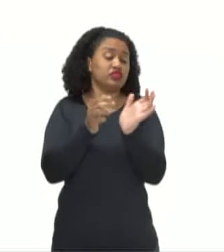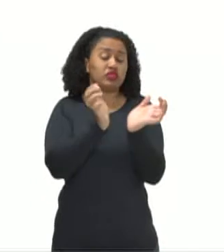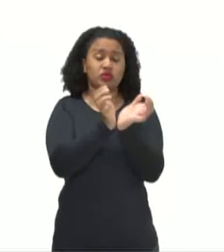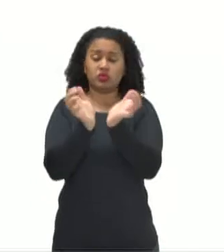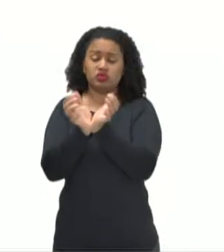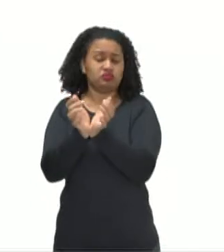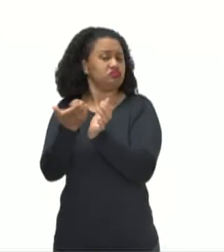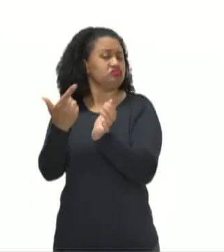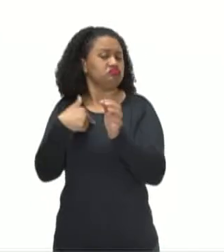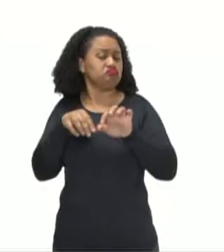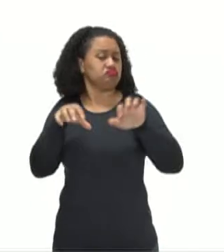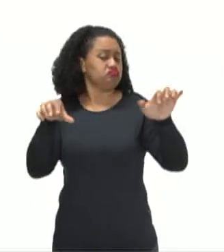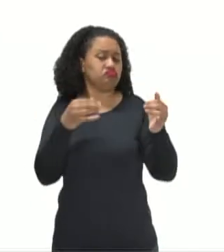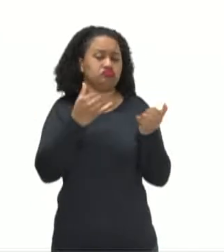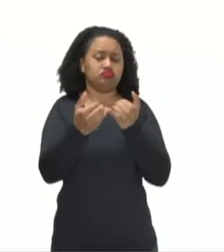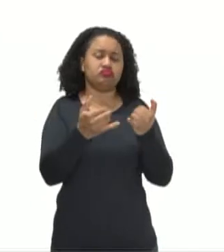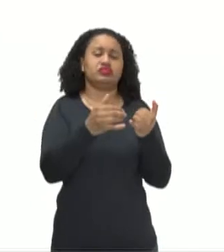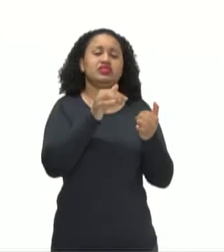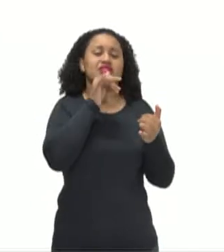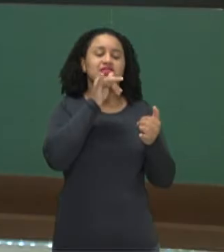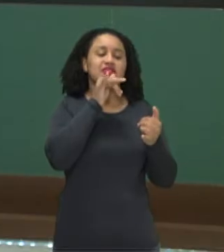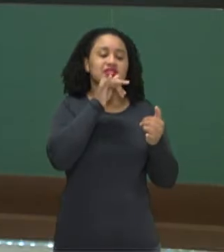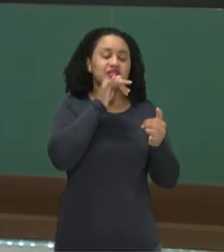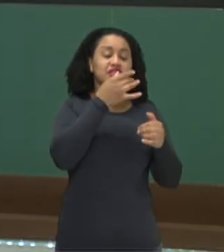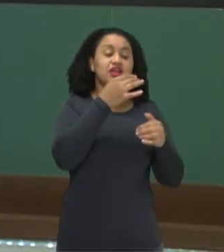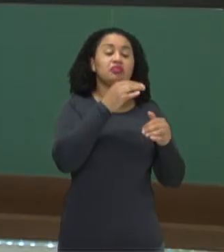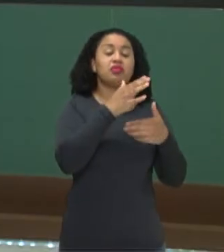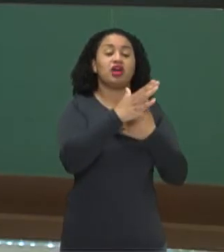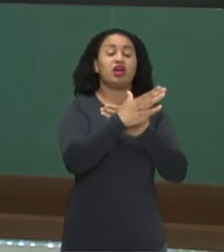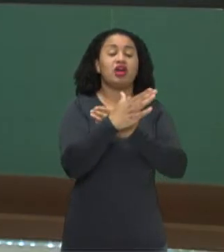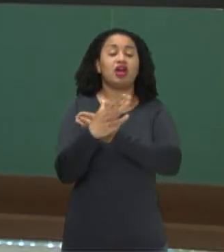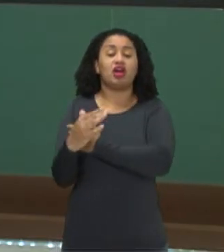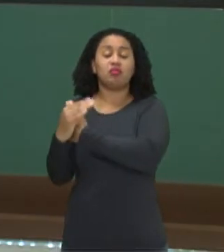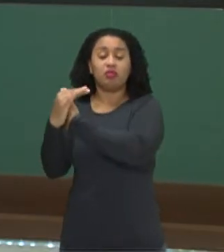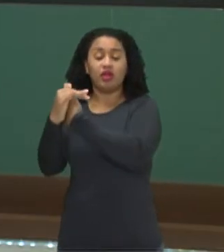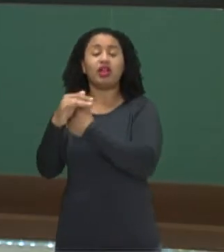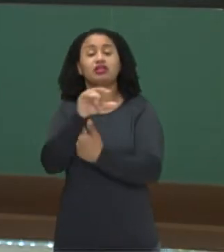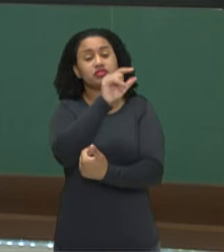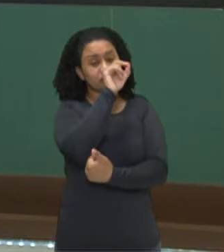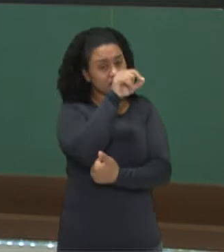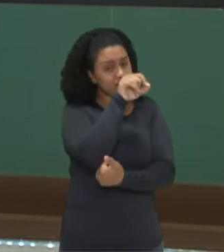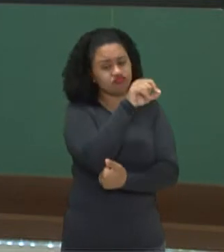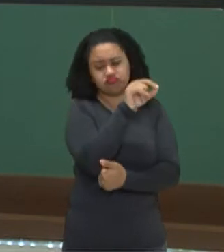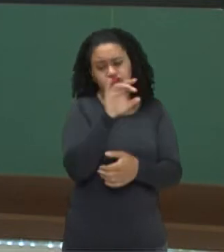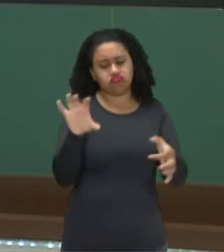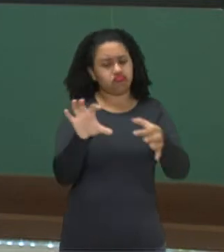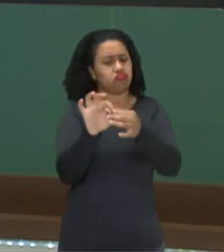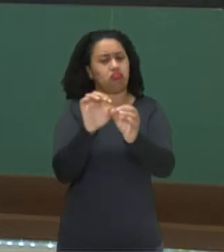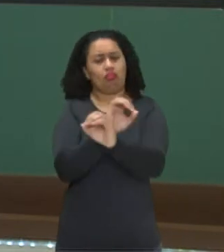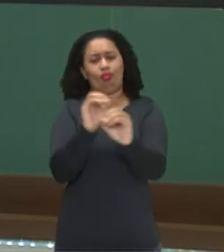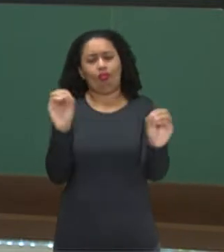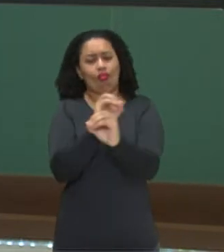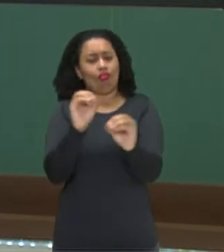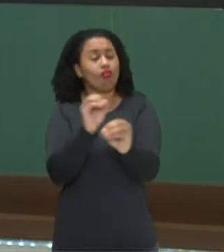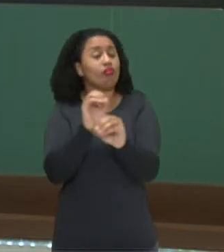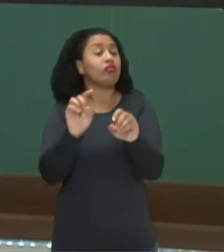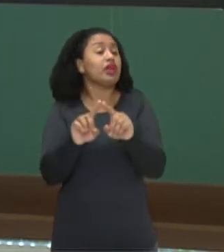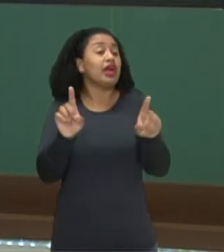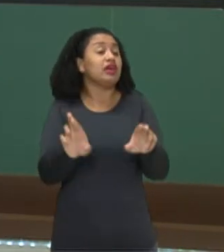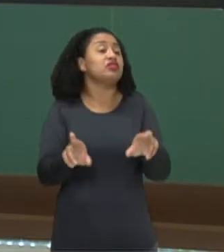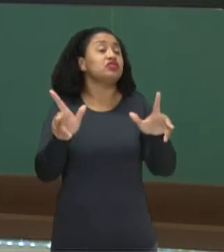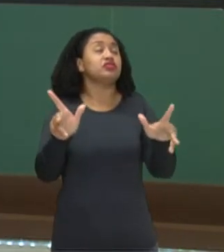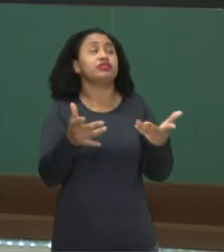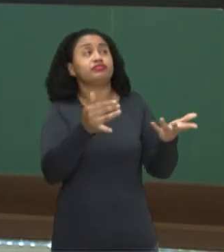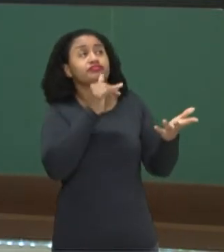têm parentesco, como é o caso da ave com a borboleta. Então, elas não têm praticamente, né, parentesco, diferente, por